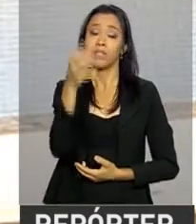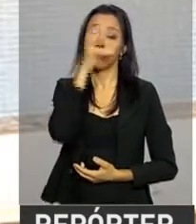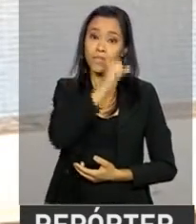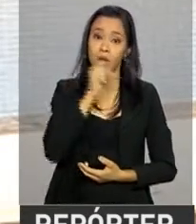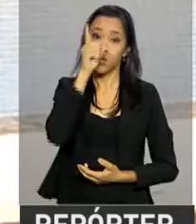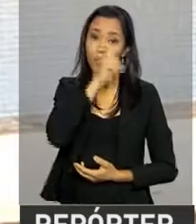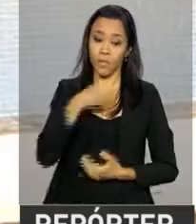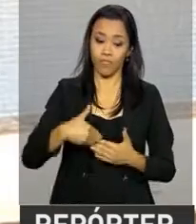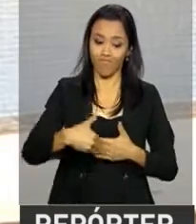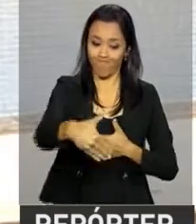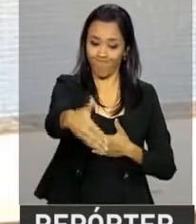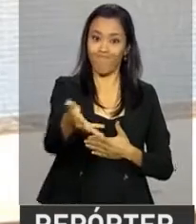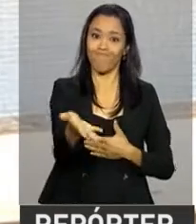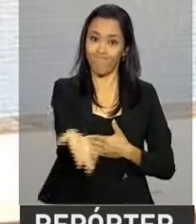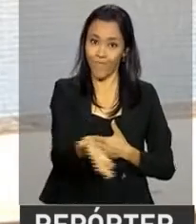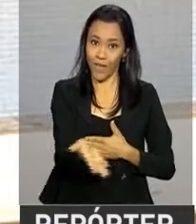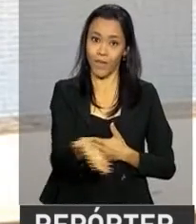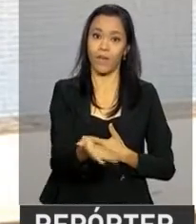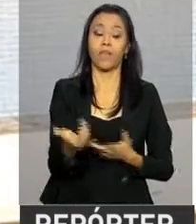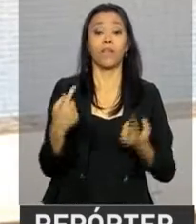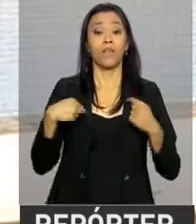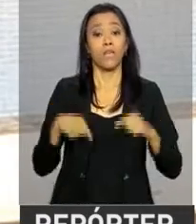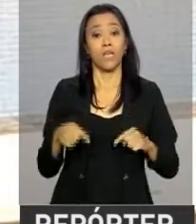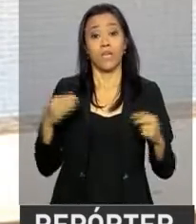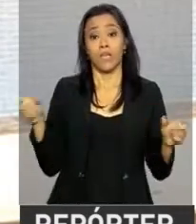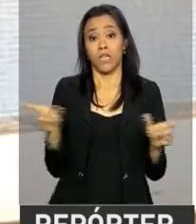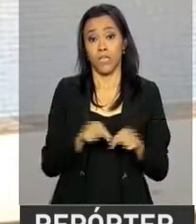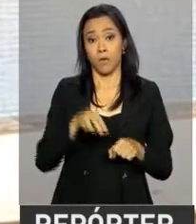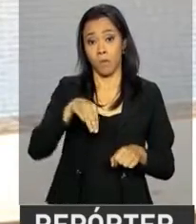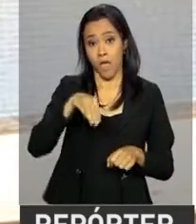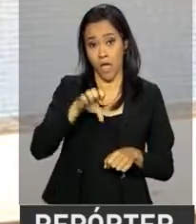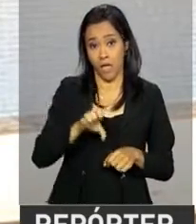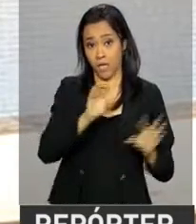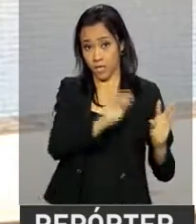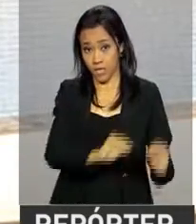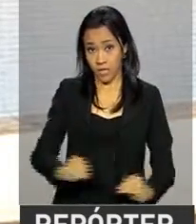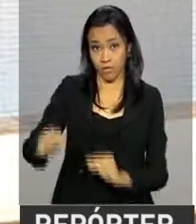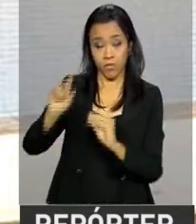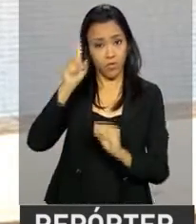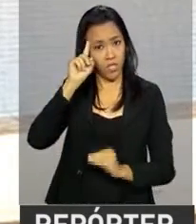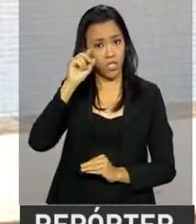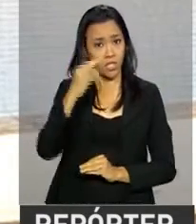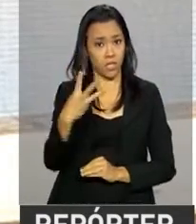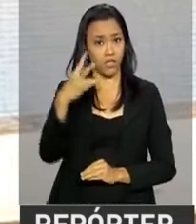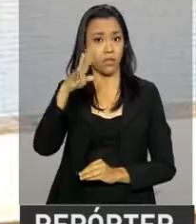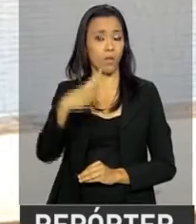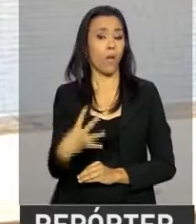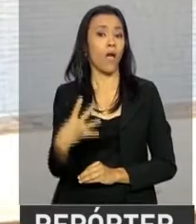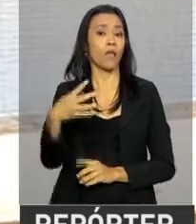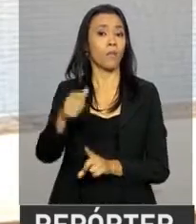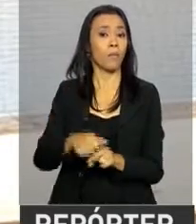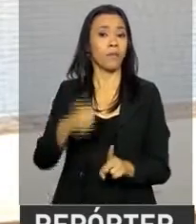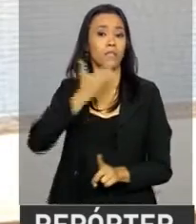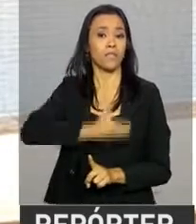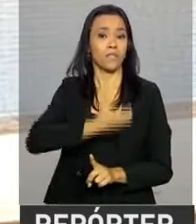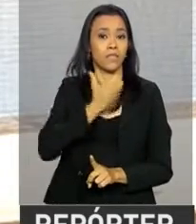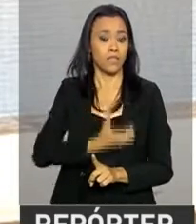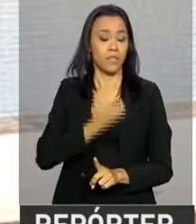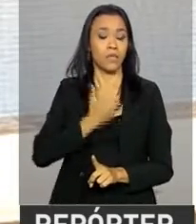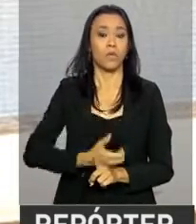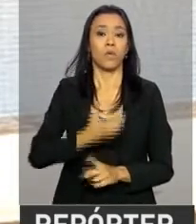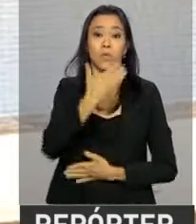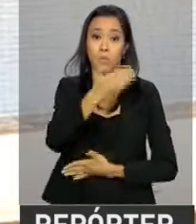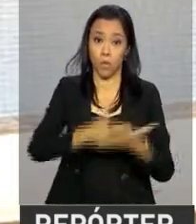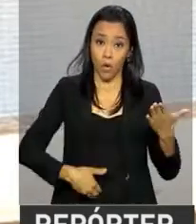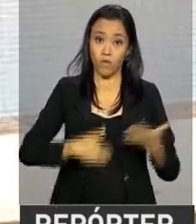domingo agora e o ministério da educação transferiu para os dias 3 e 4 de dezembro as provas de